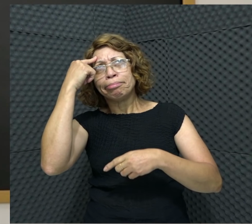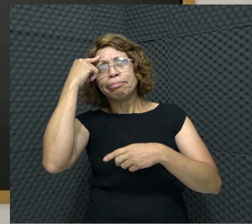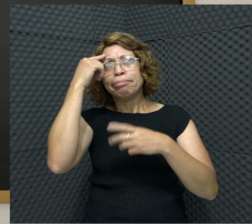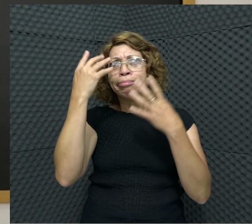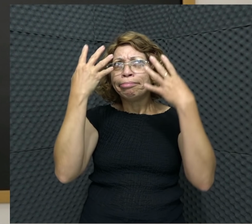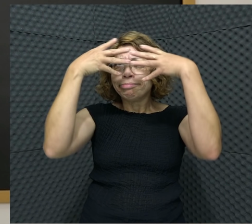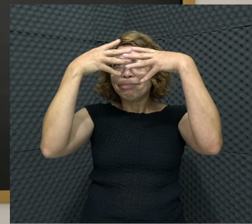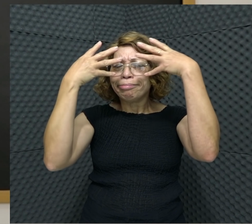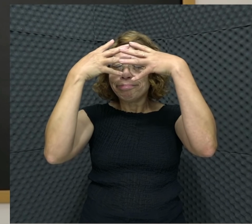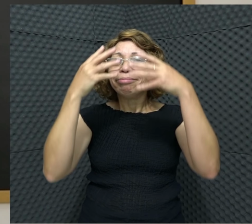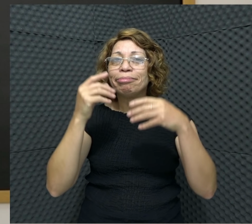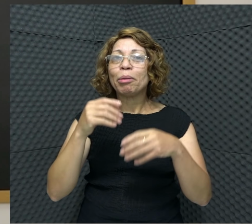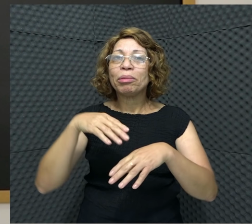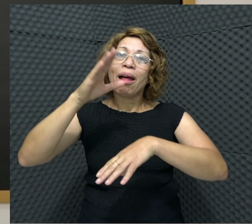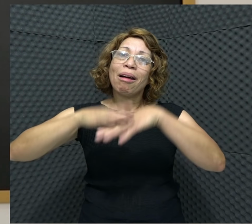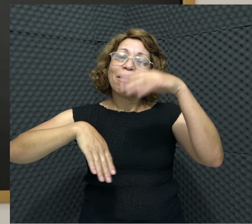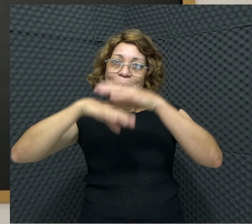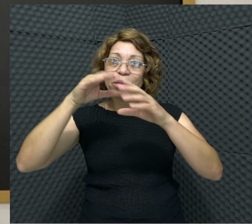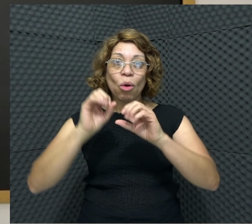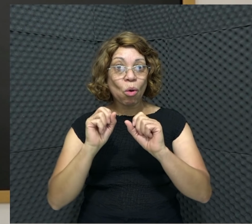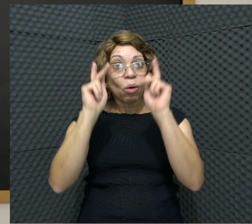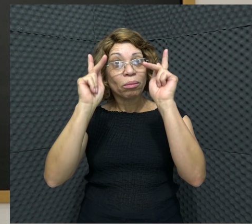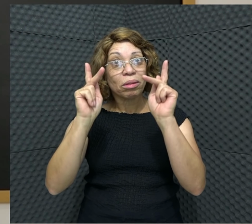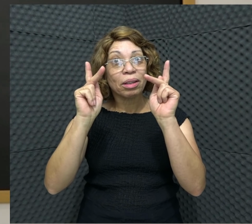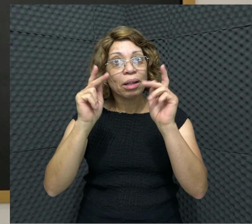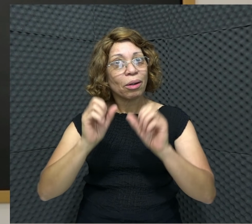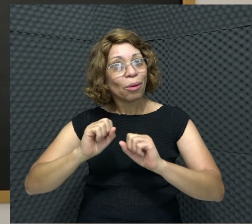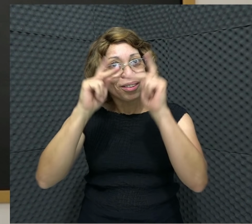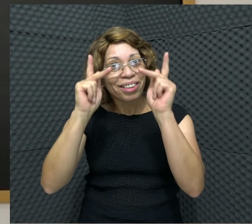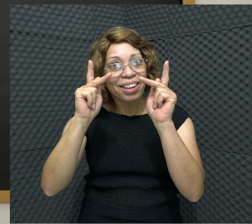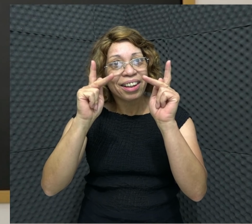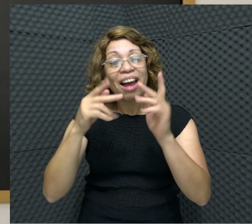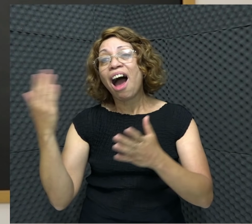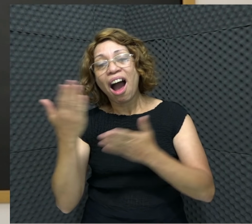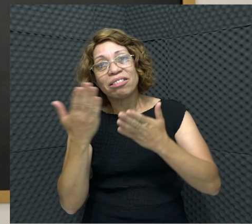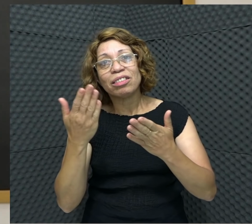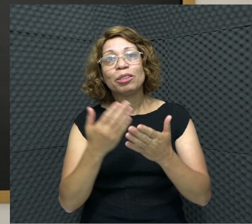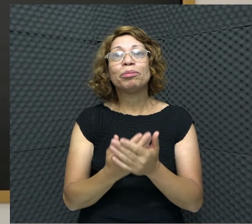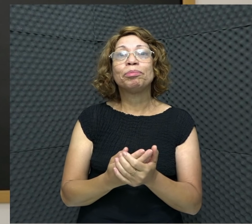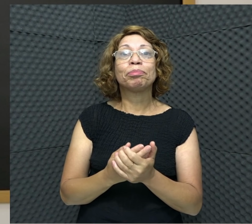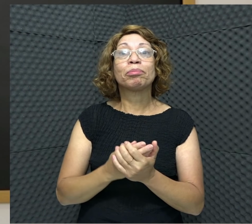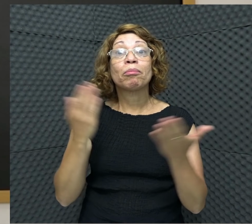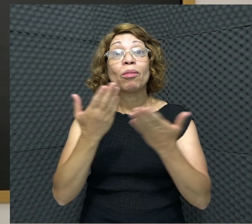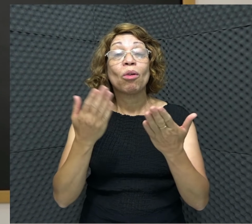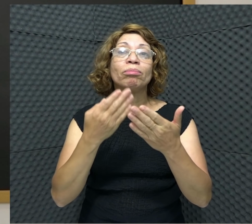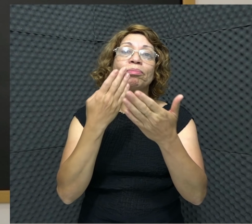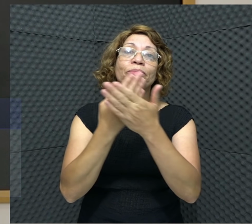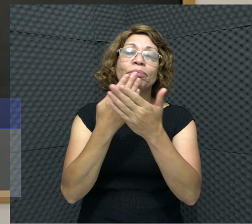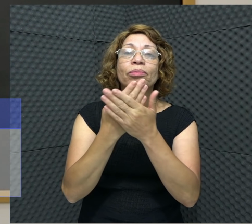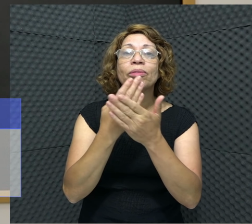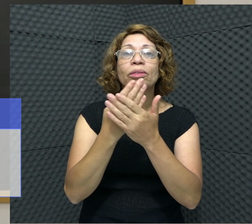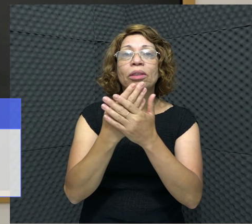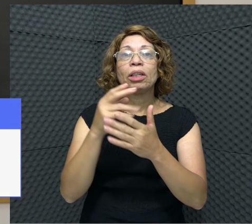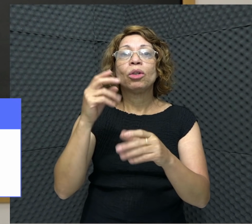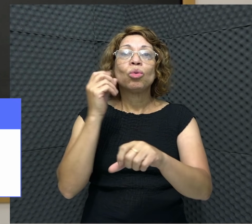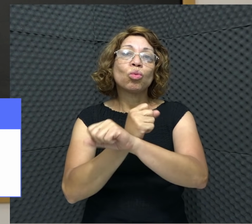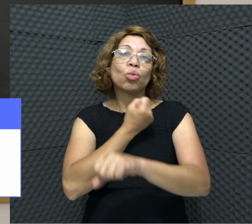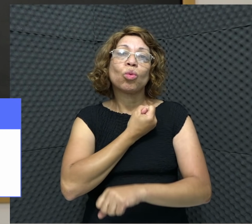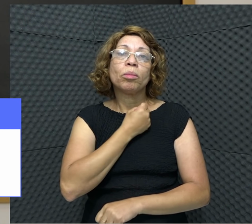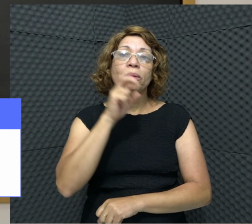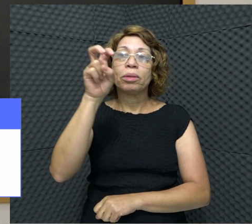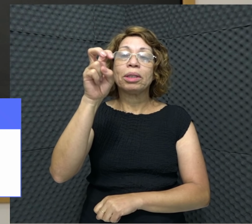colocar essa ciência em prática, ok? Beleza? Passemos agora ao estudo